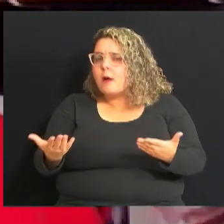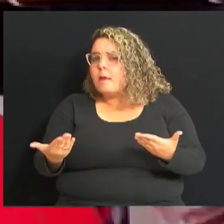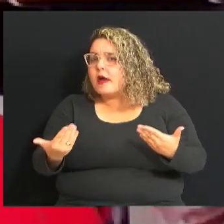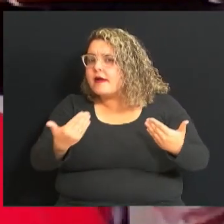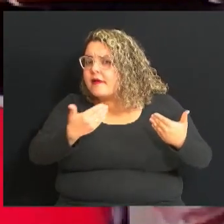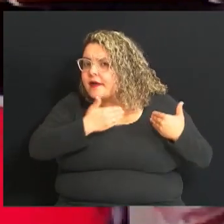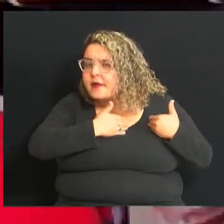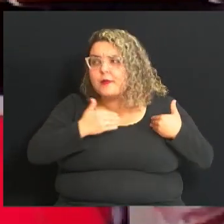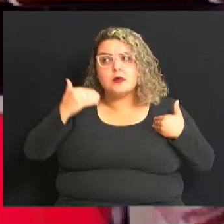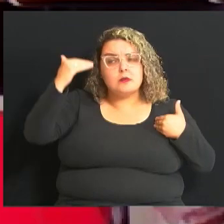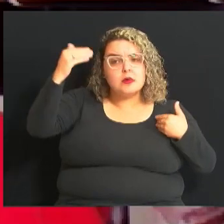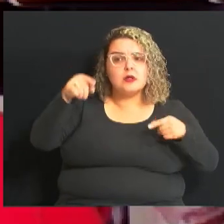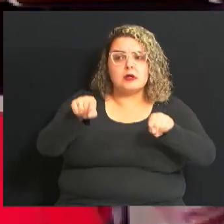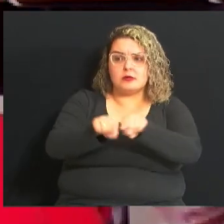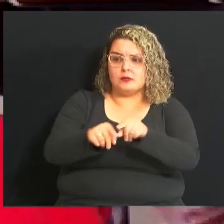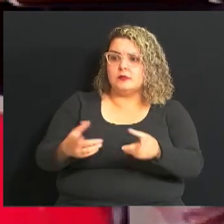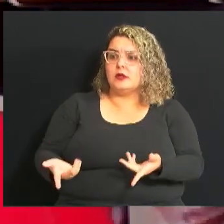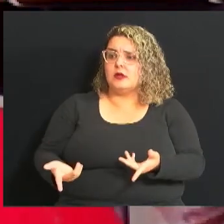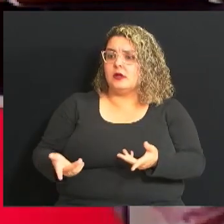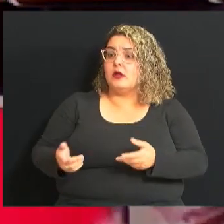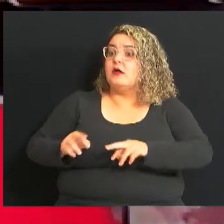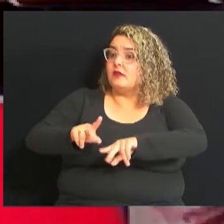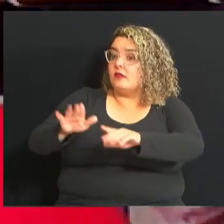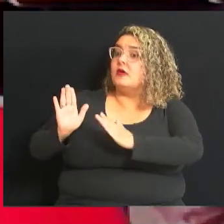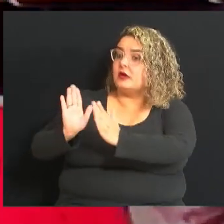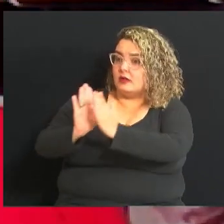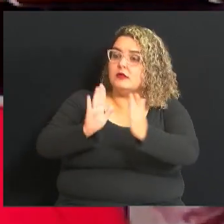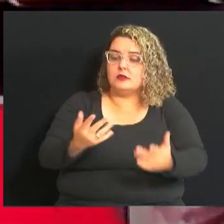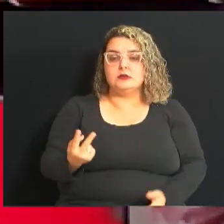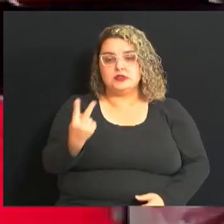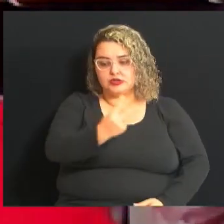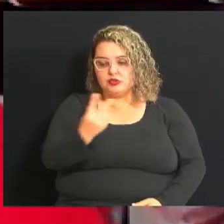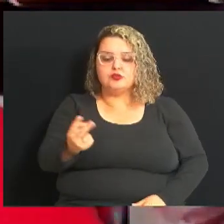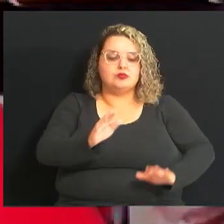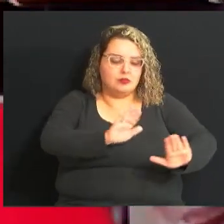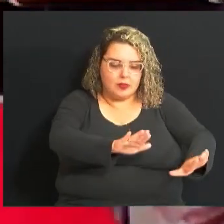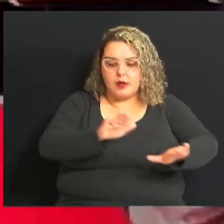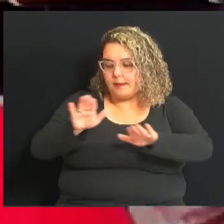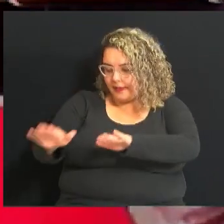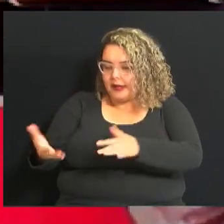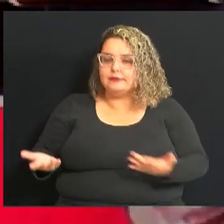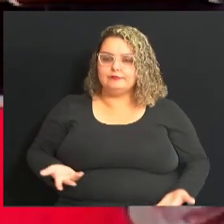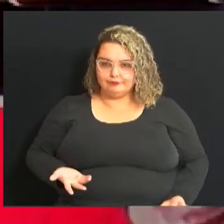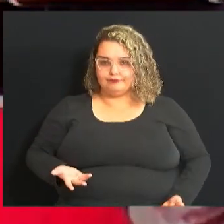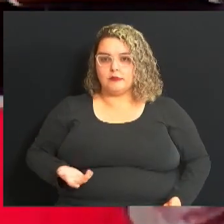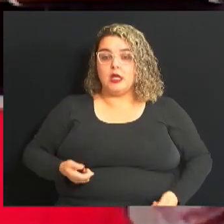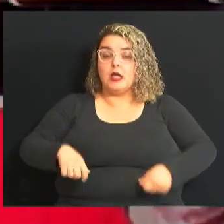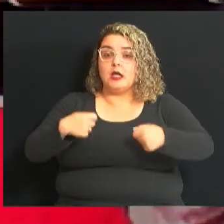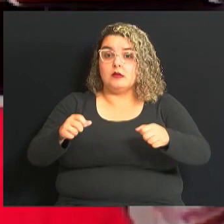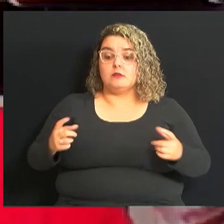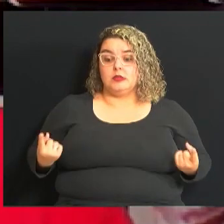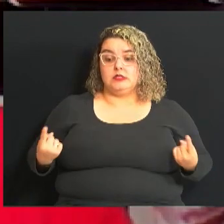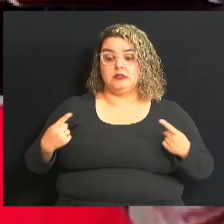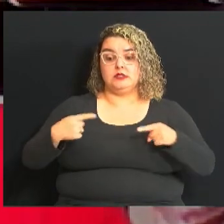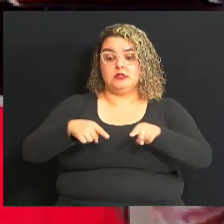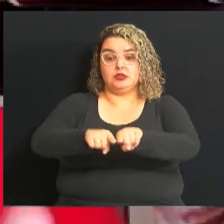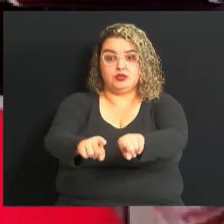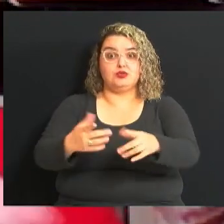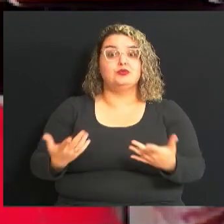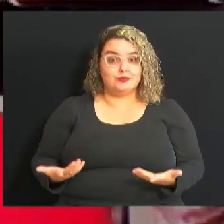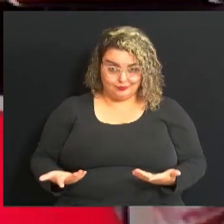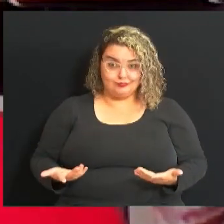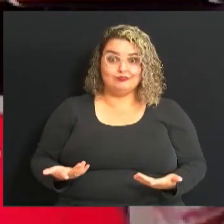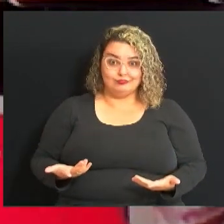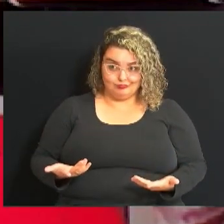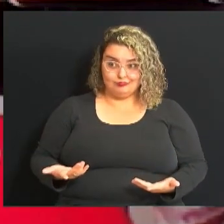os adultos. Frentes, porque né? São adultos. São duas frentes e que devem caminhar juntos, né? A